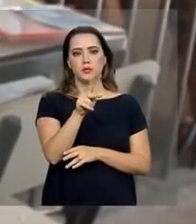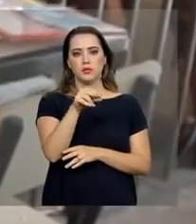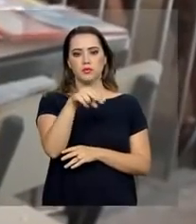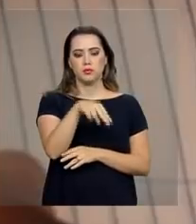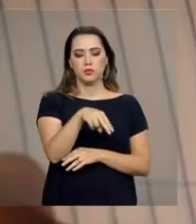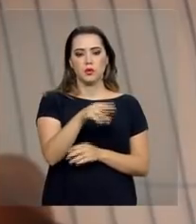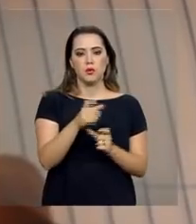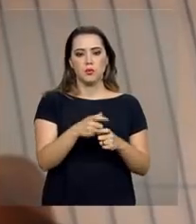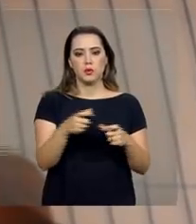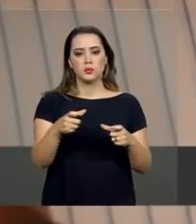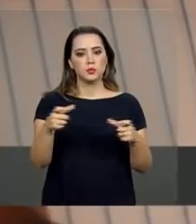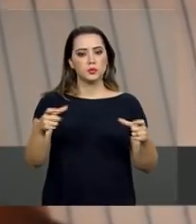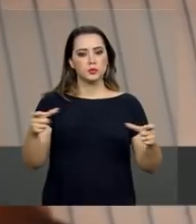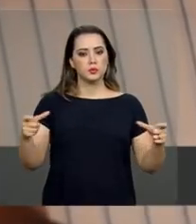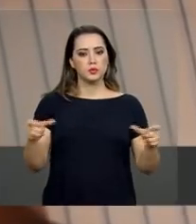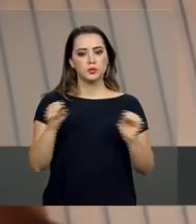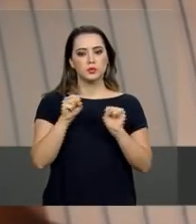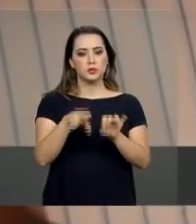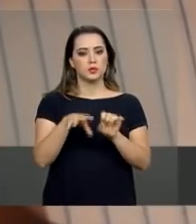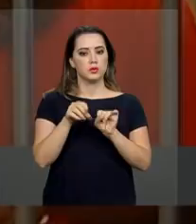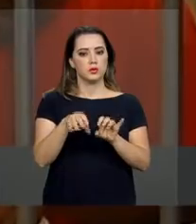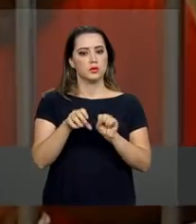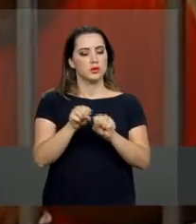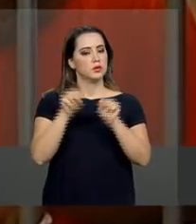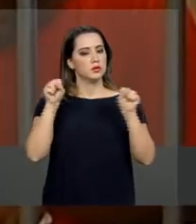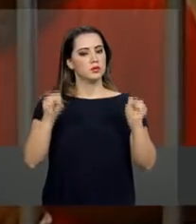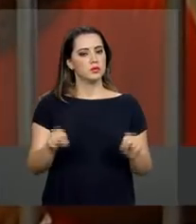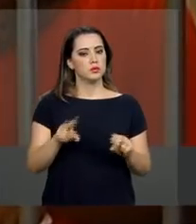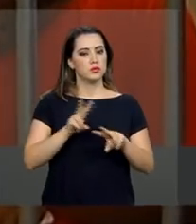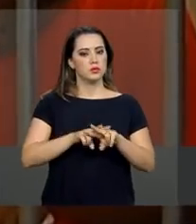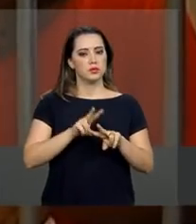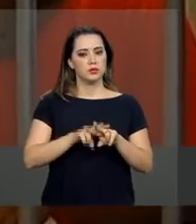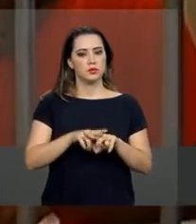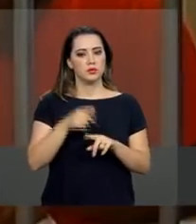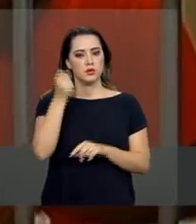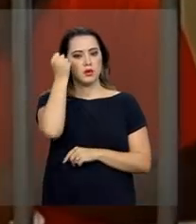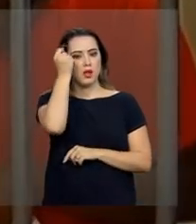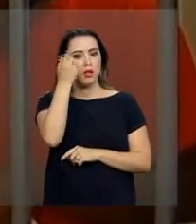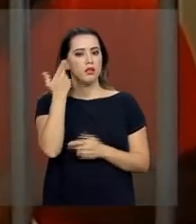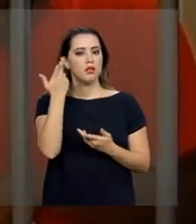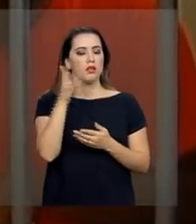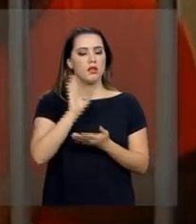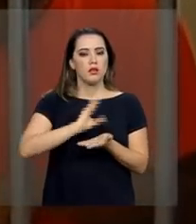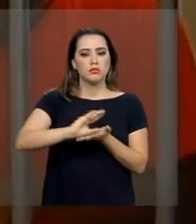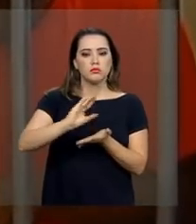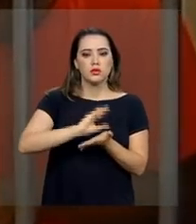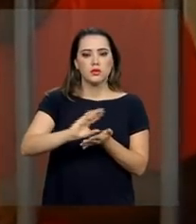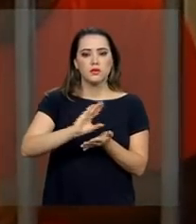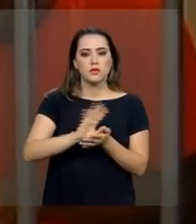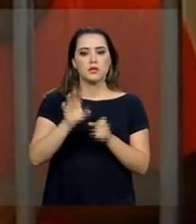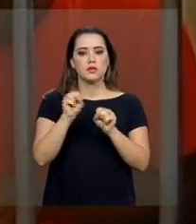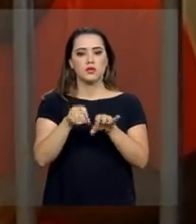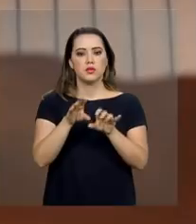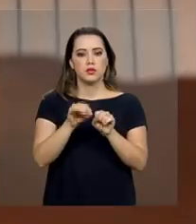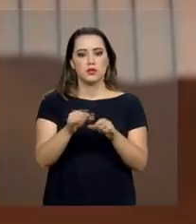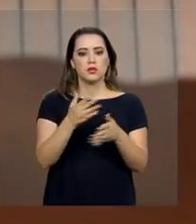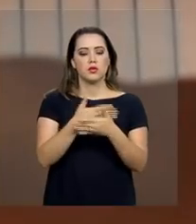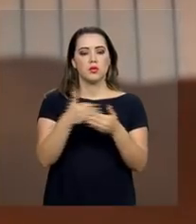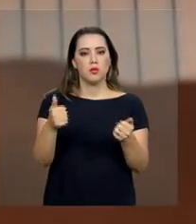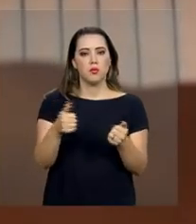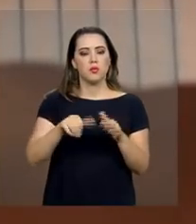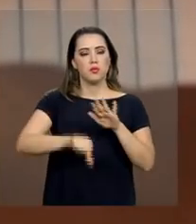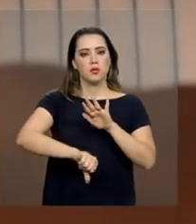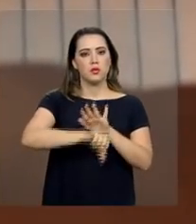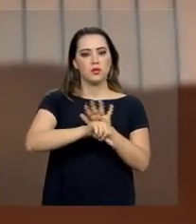ampliar e qualificar a oferta de ensino no sistema prisional a idéia é investir na educação como forma de prevenir o crime e